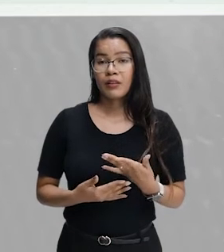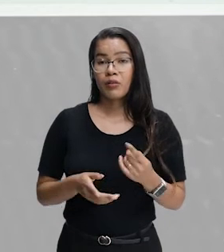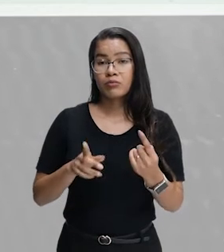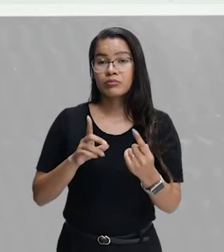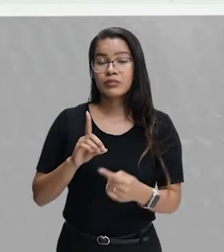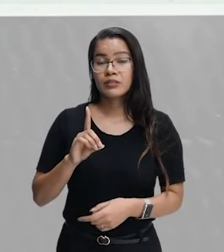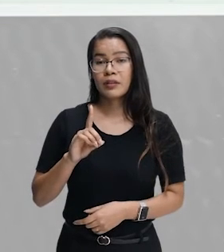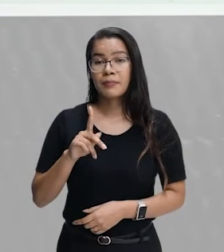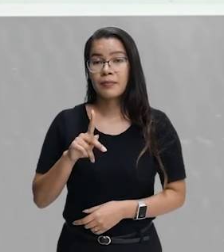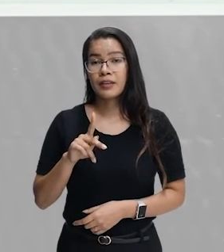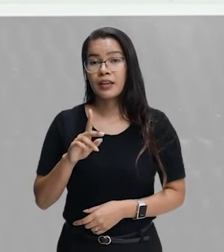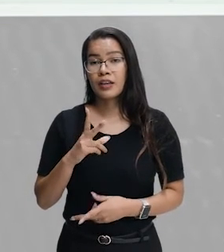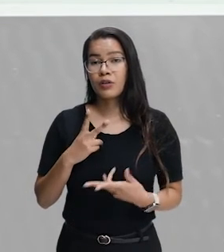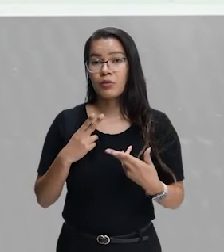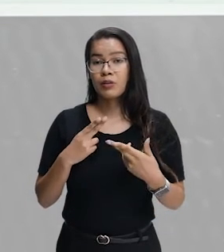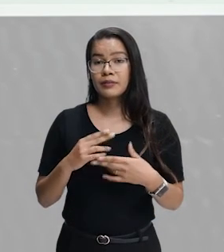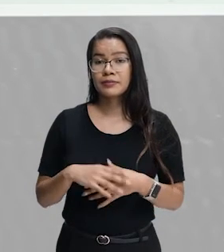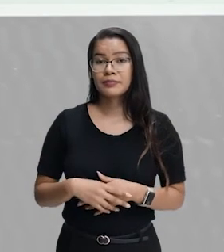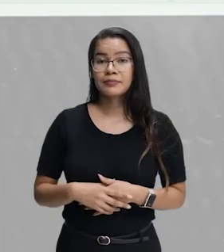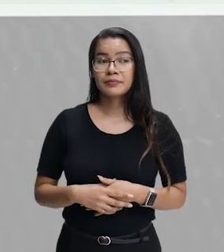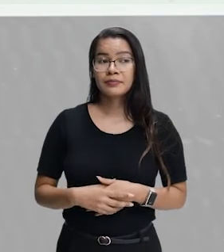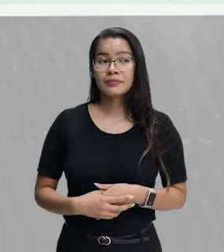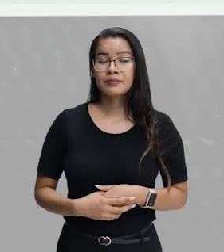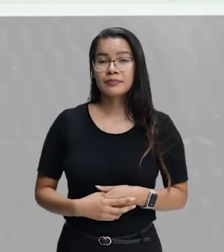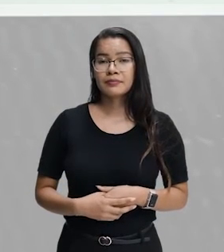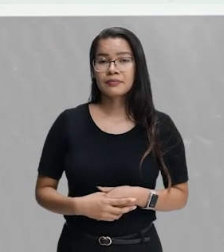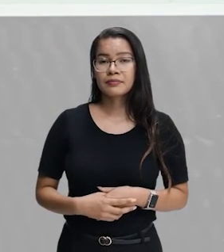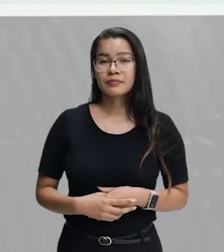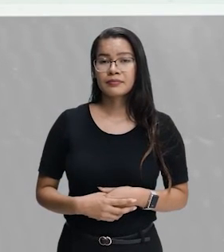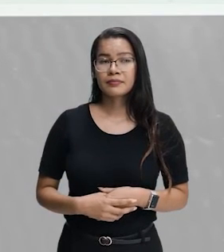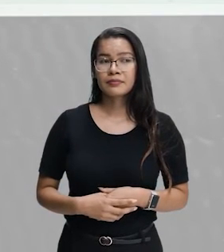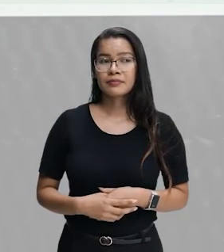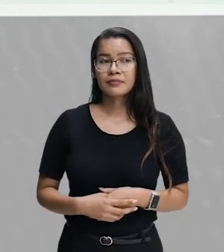desvio aqui vai ser igual a